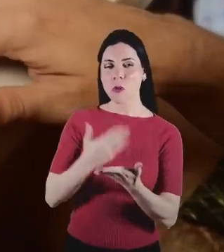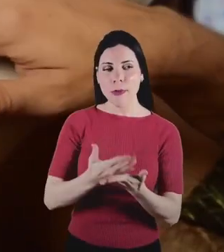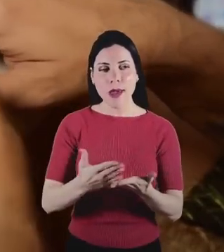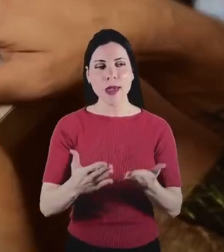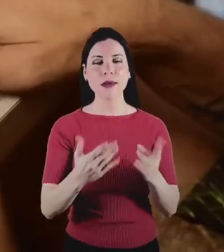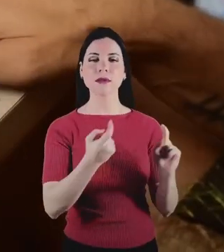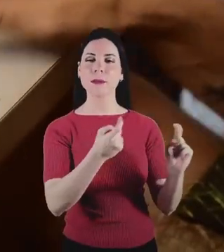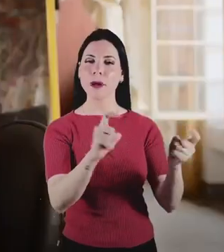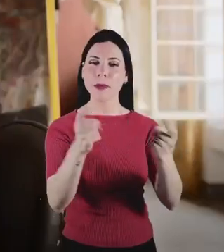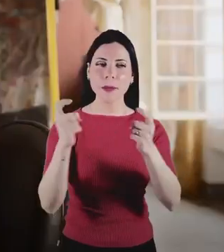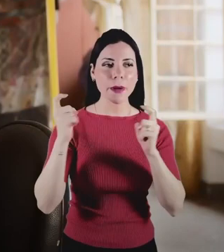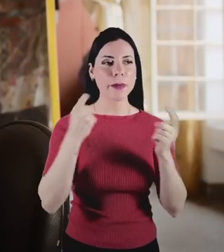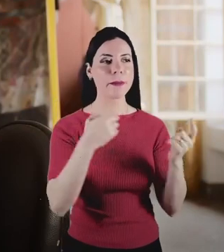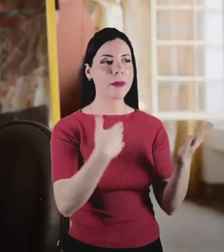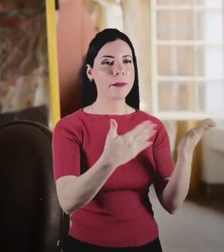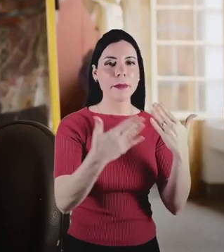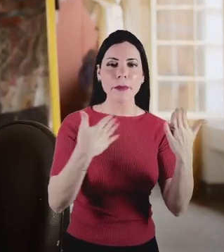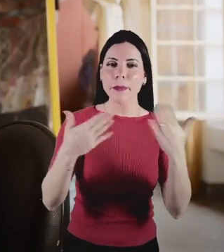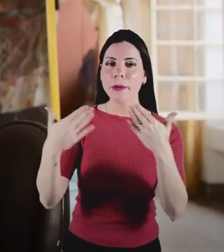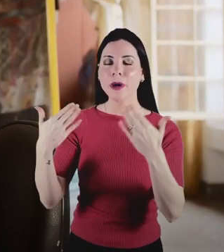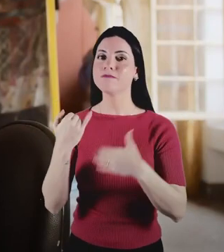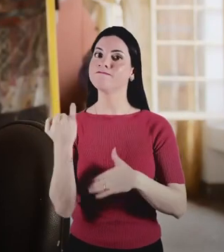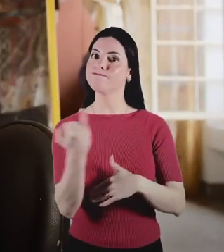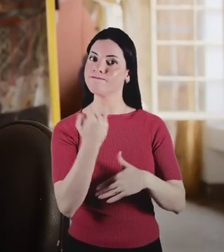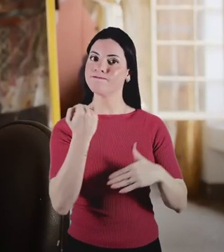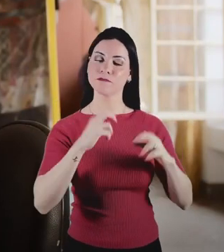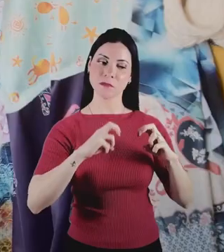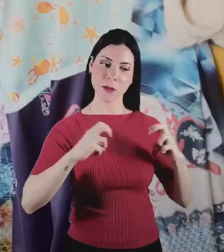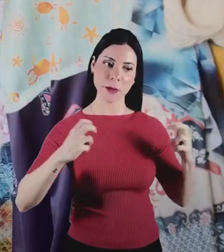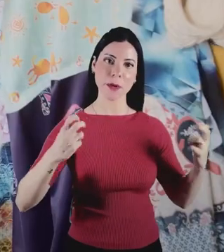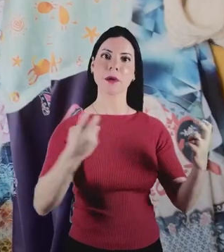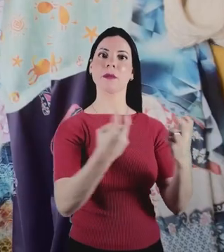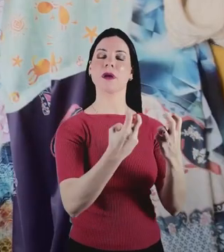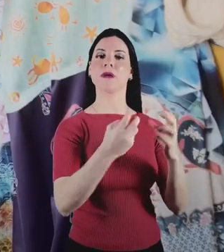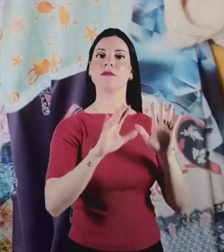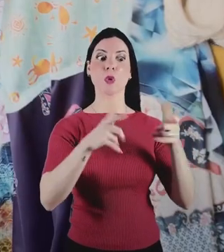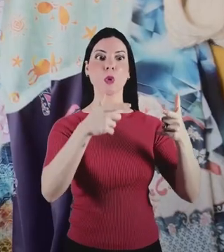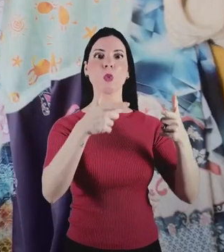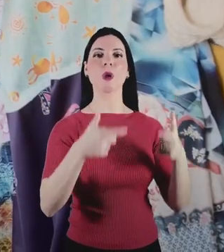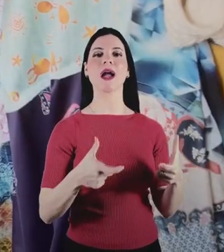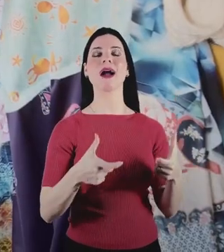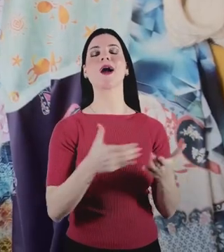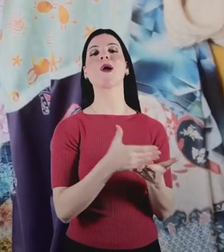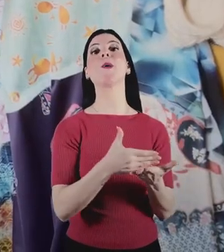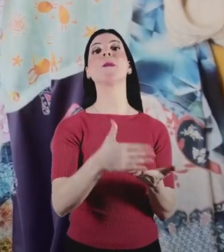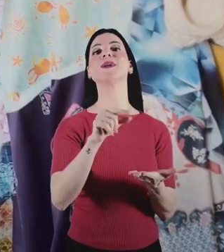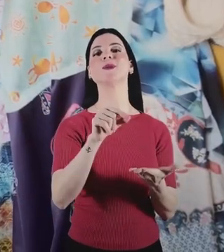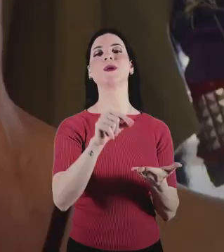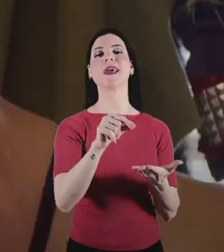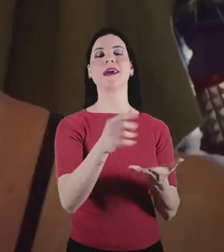trazer discussões, rodas importantes de conversa aqui, e aí o lugar já começa automaticamente a se tornar um espaço de